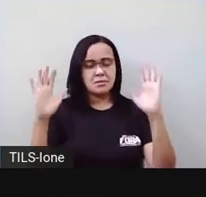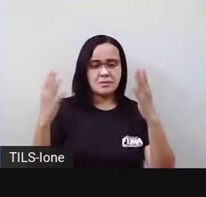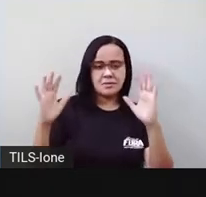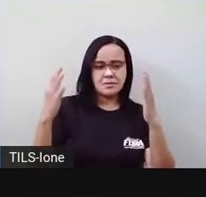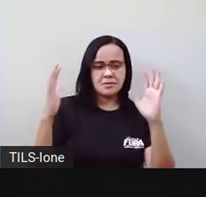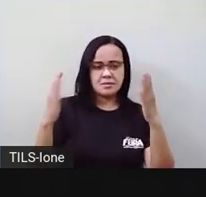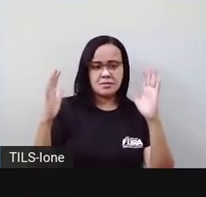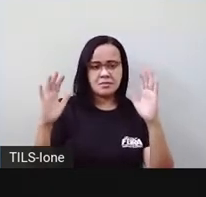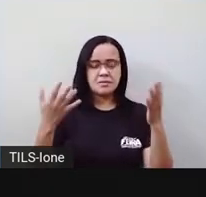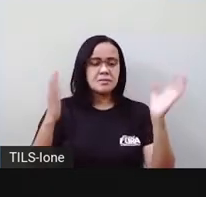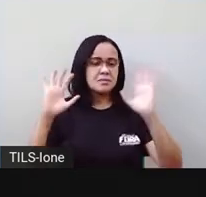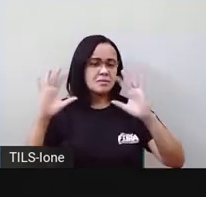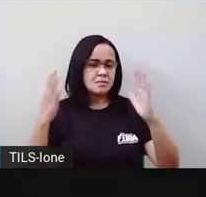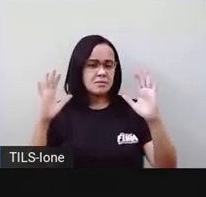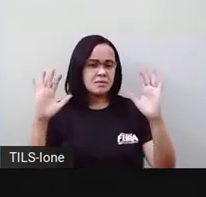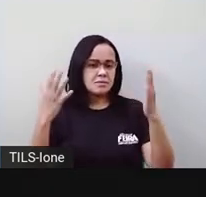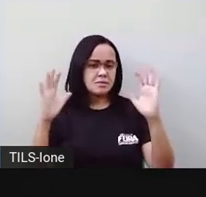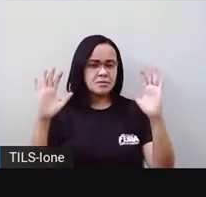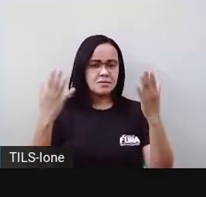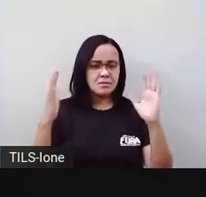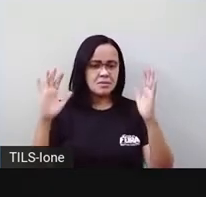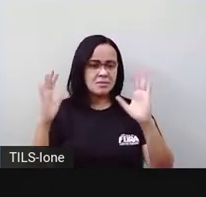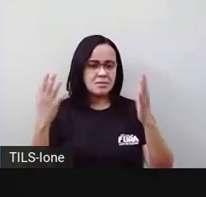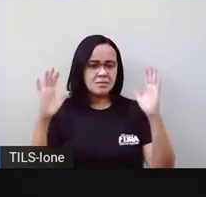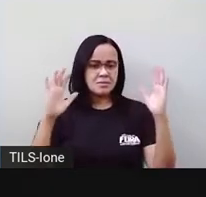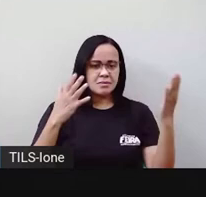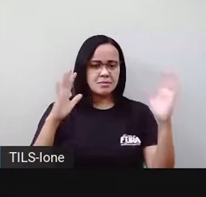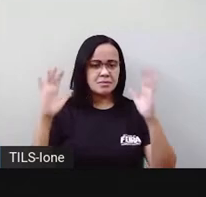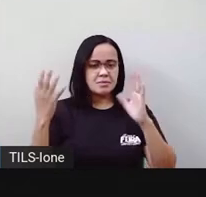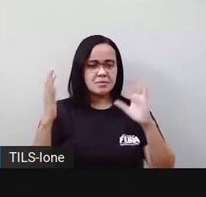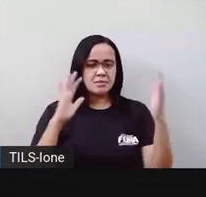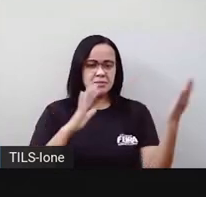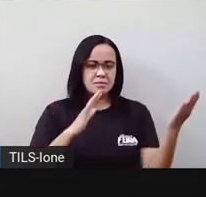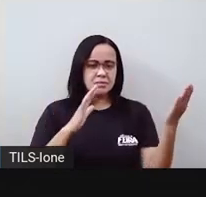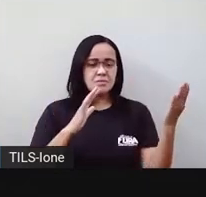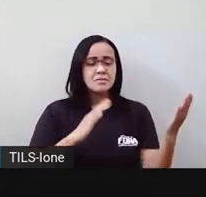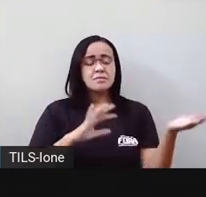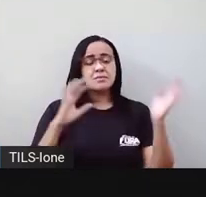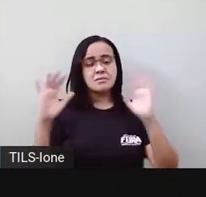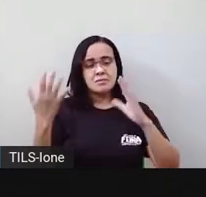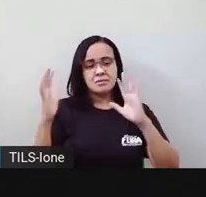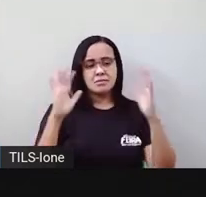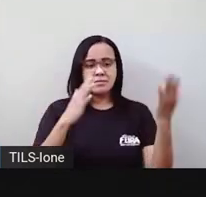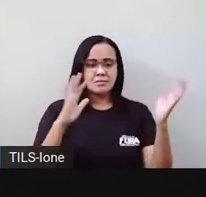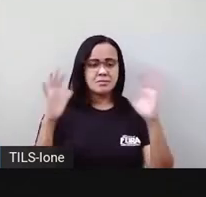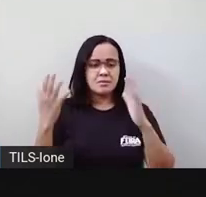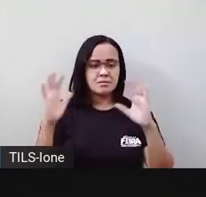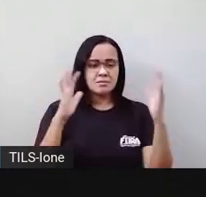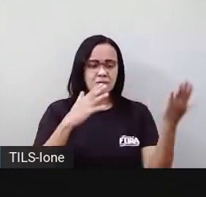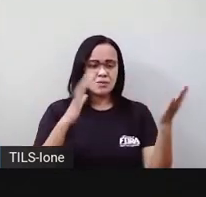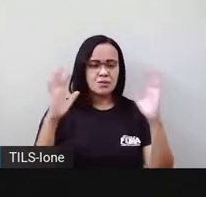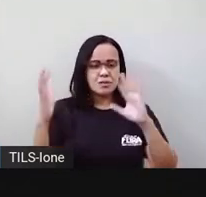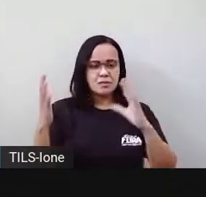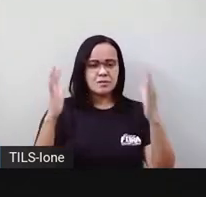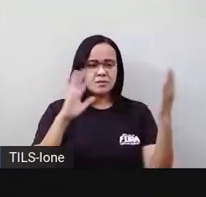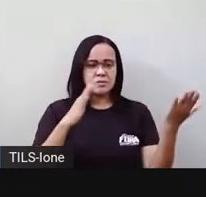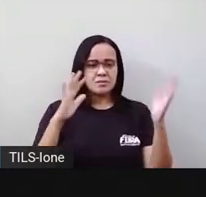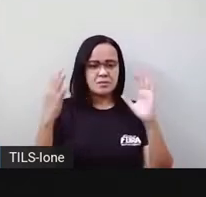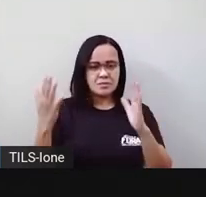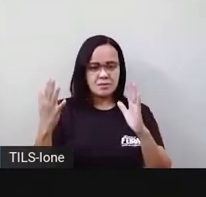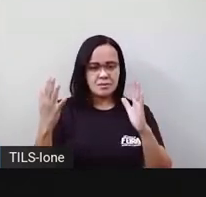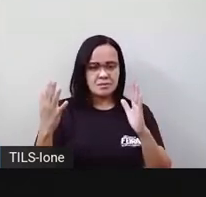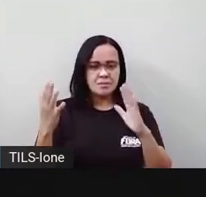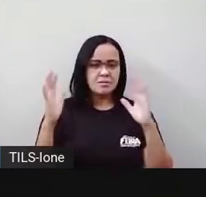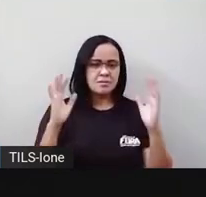cookie jar? Who took the cookie from the cookie jar? Who took the cookie from the cookie